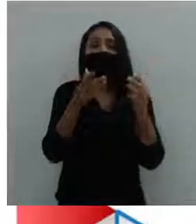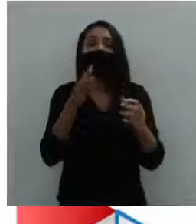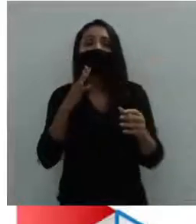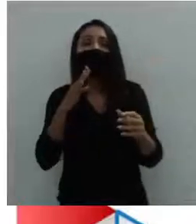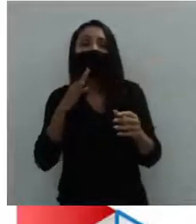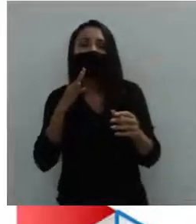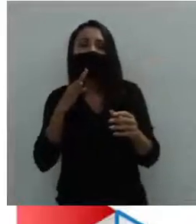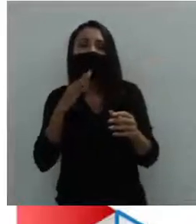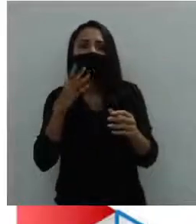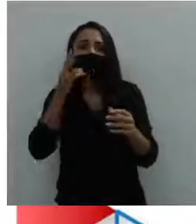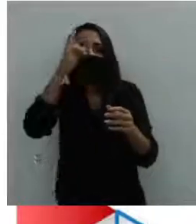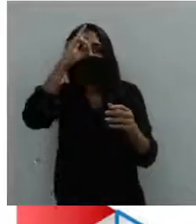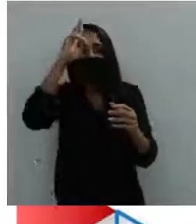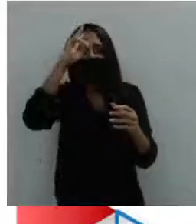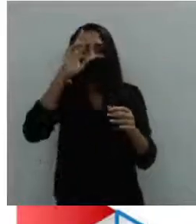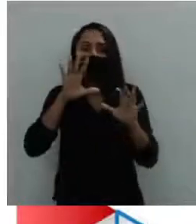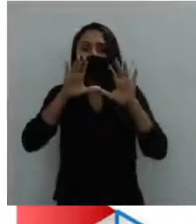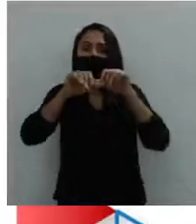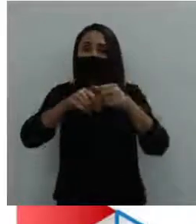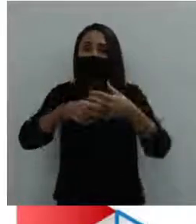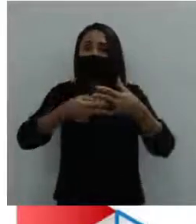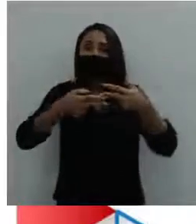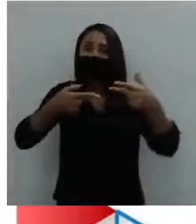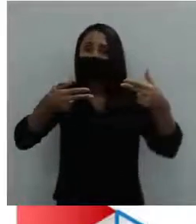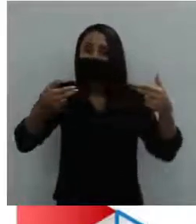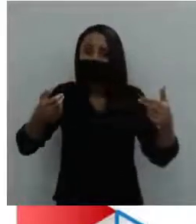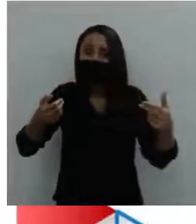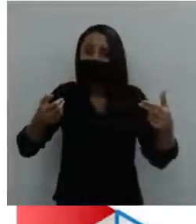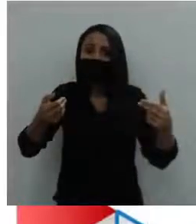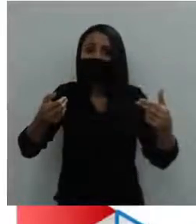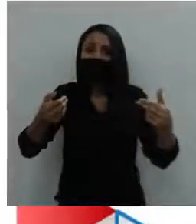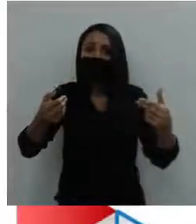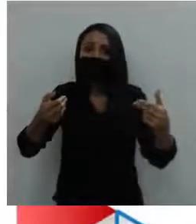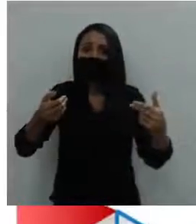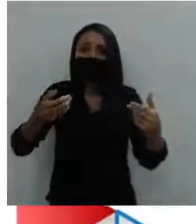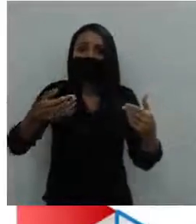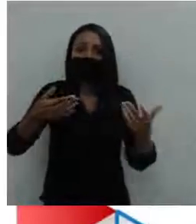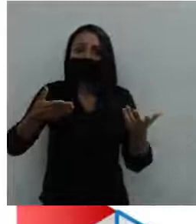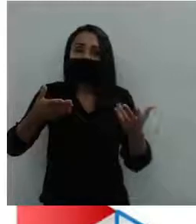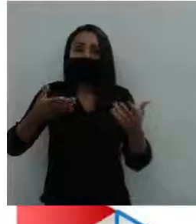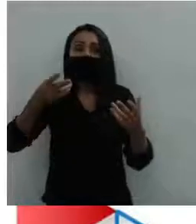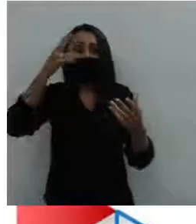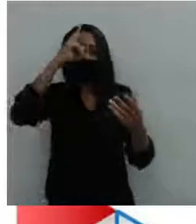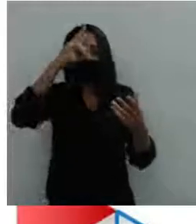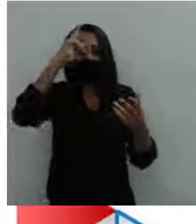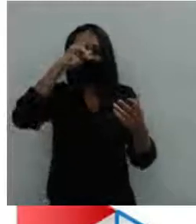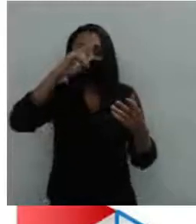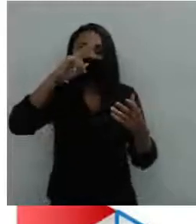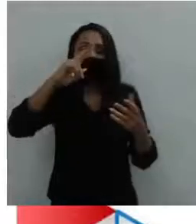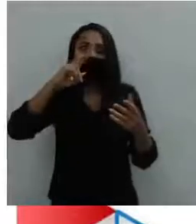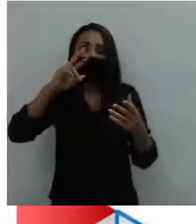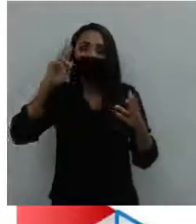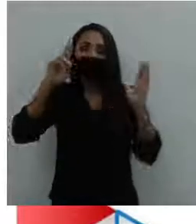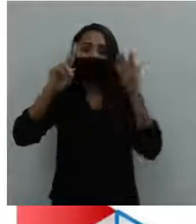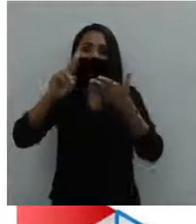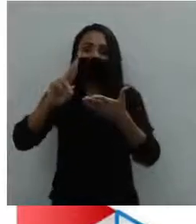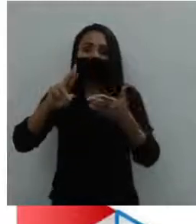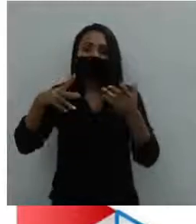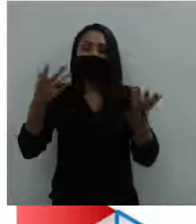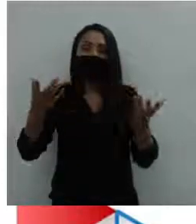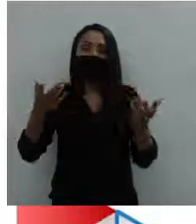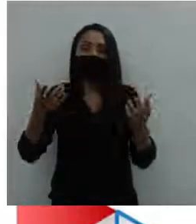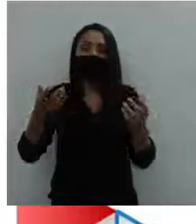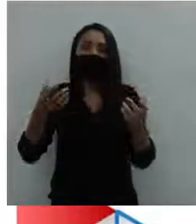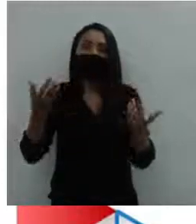E lembrar que os animais da fábula, eles representam o quê? Virtudes